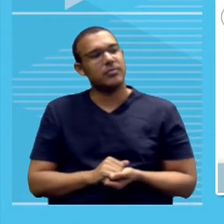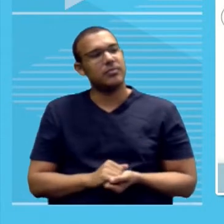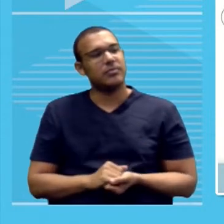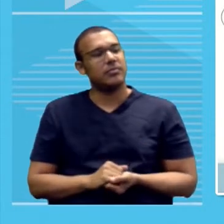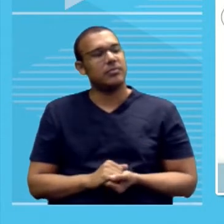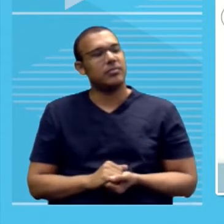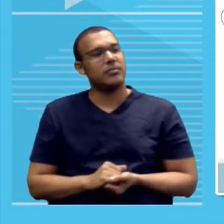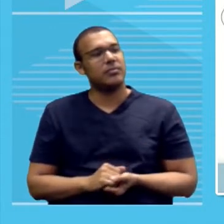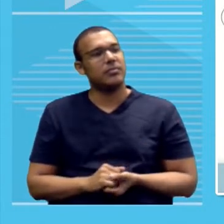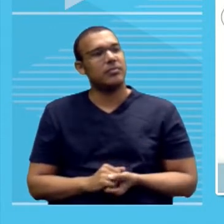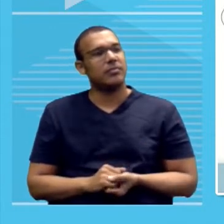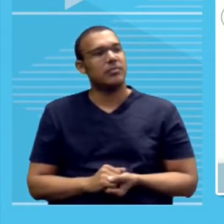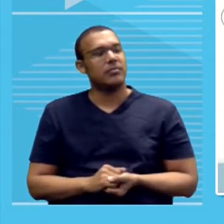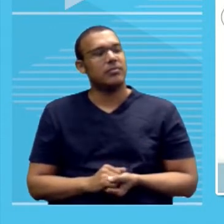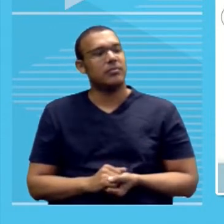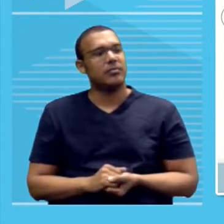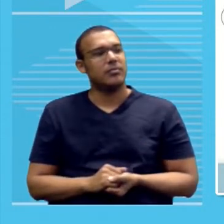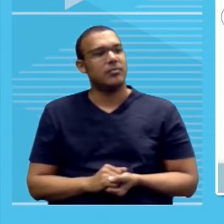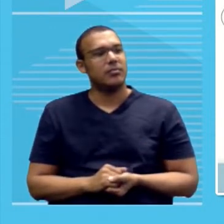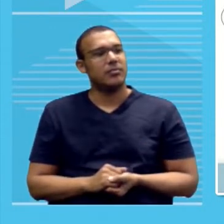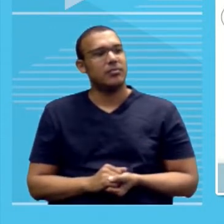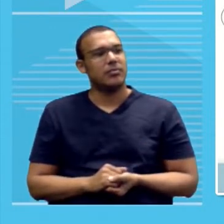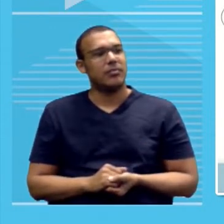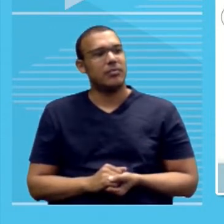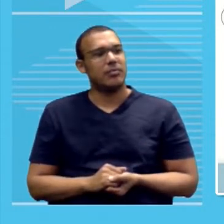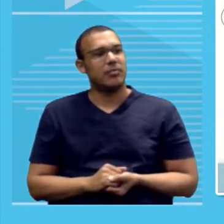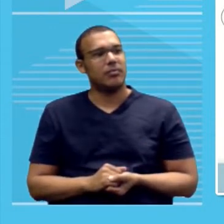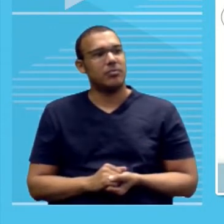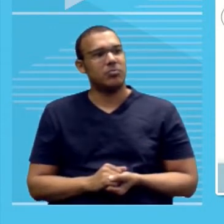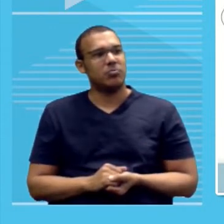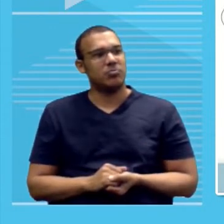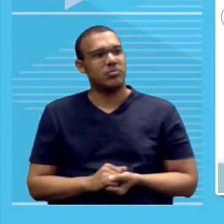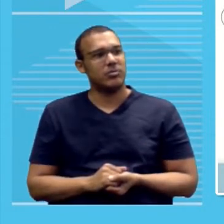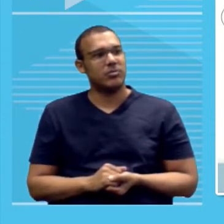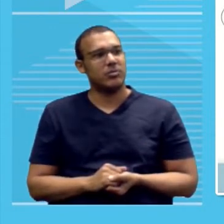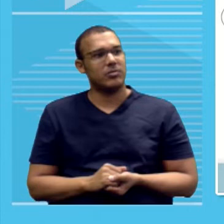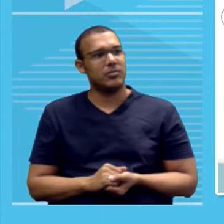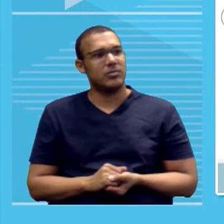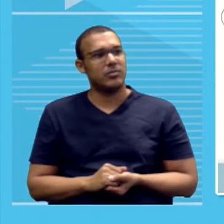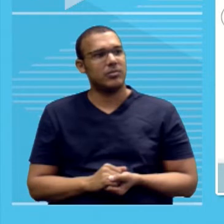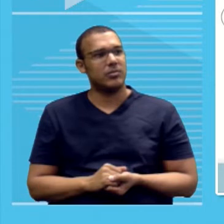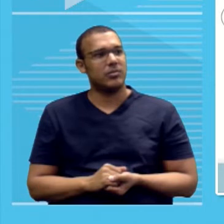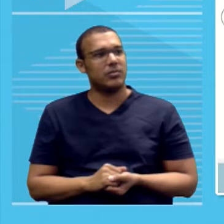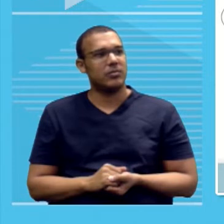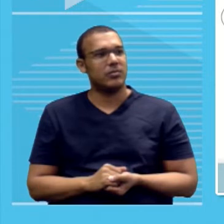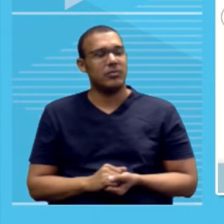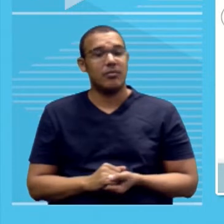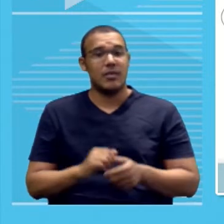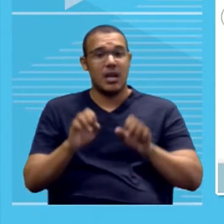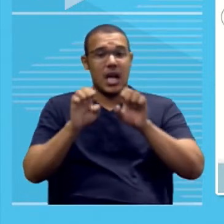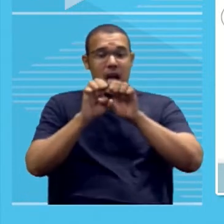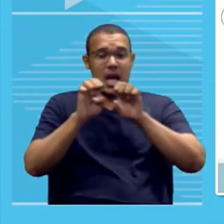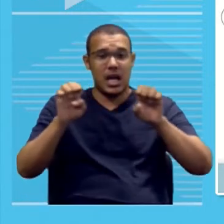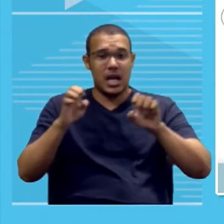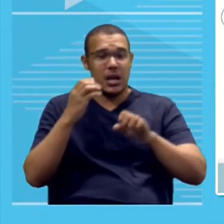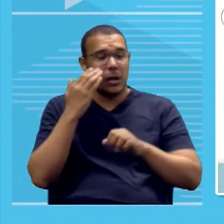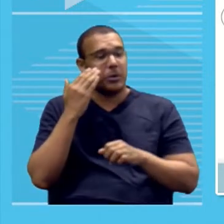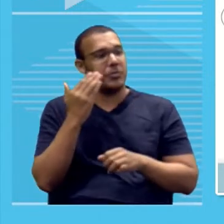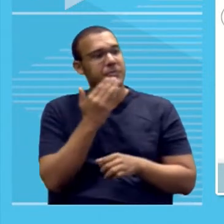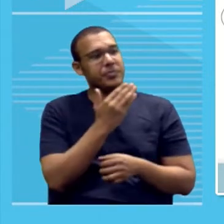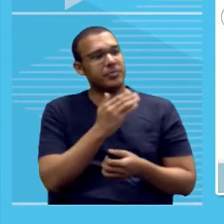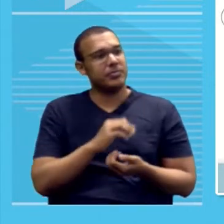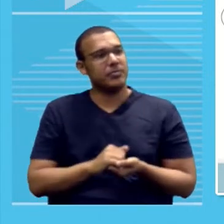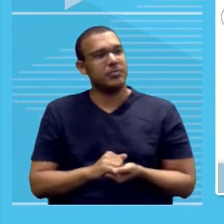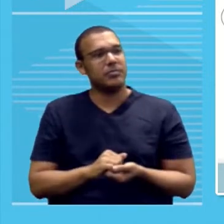a quantidade de energia que eu libero em um determinado intervalo de tempo, como a equação mostra para a gente, né?